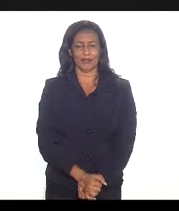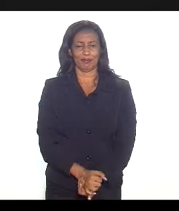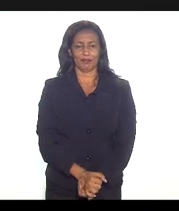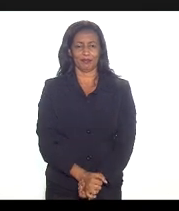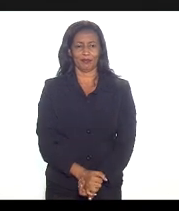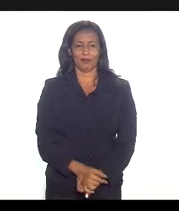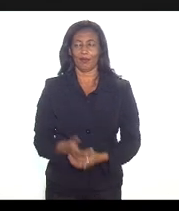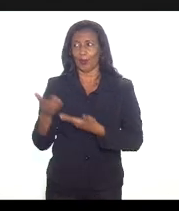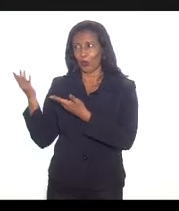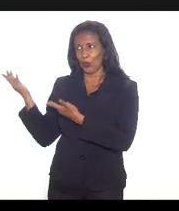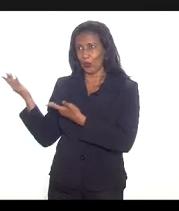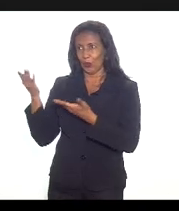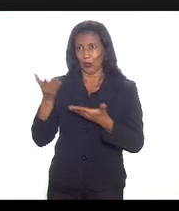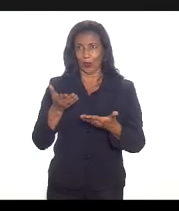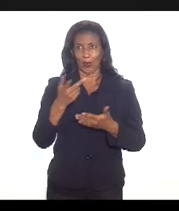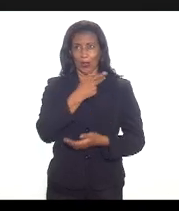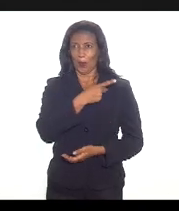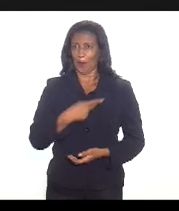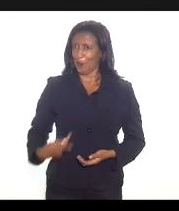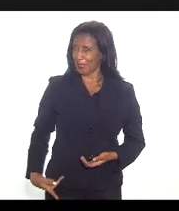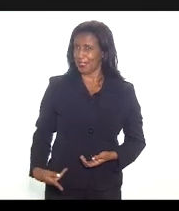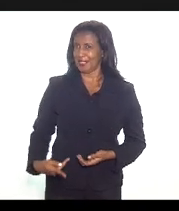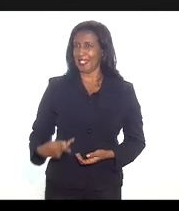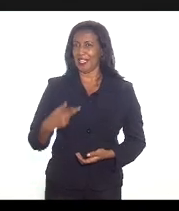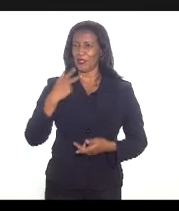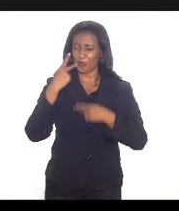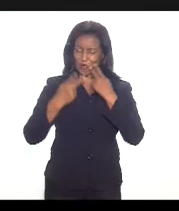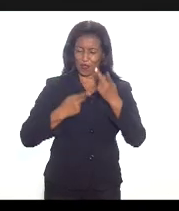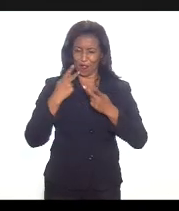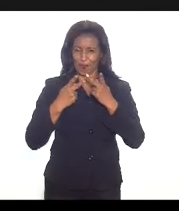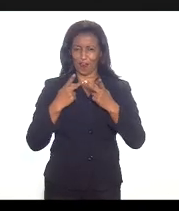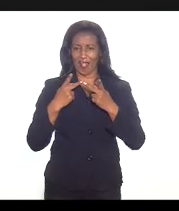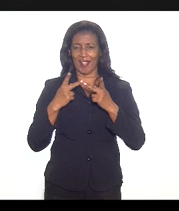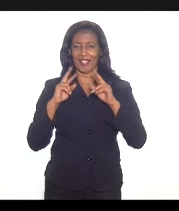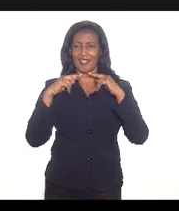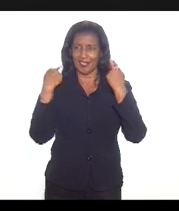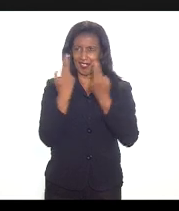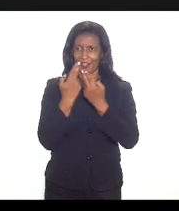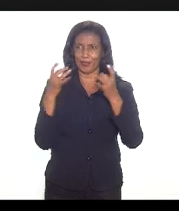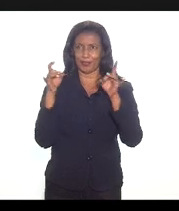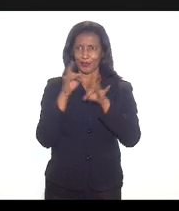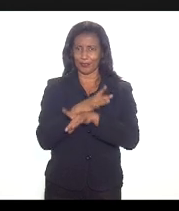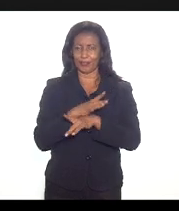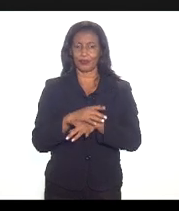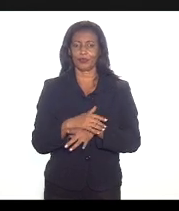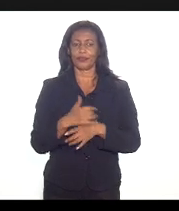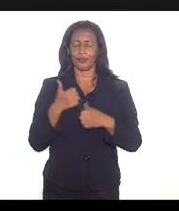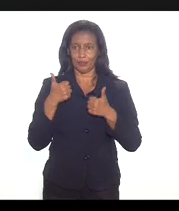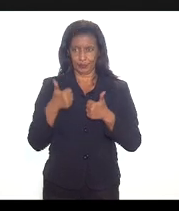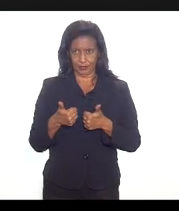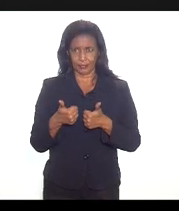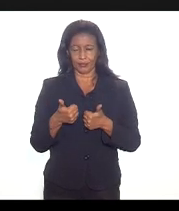o presidente dos trabalhos. O senhor faz a sua intervenção e encerra a reunião, por favor. Está legal.